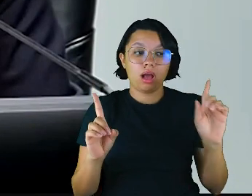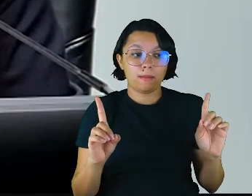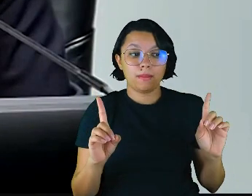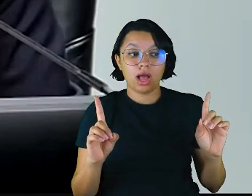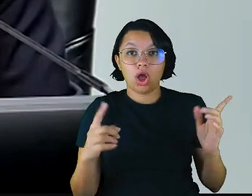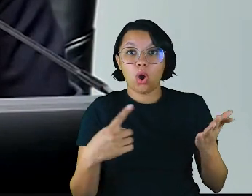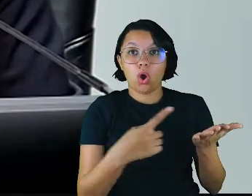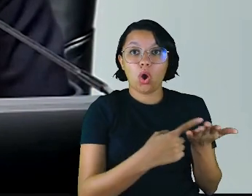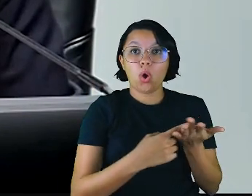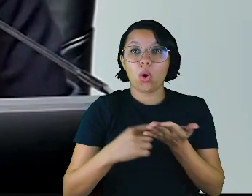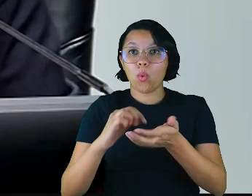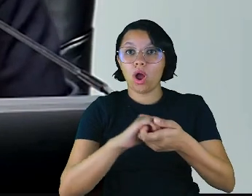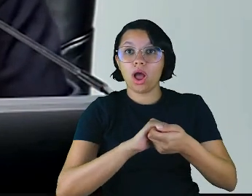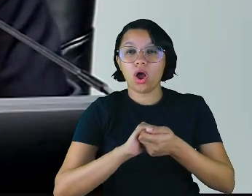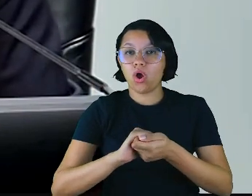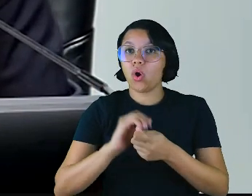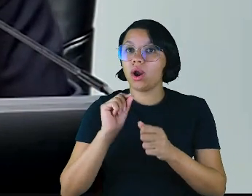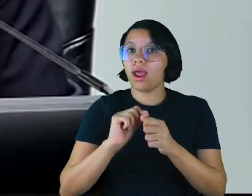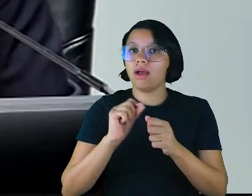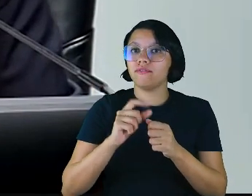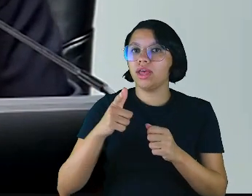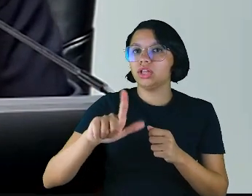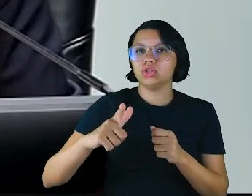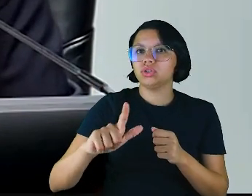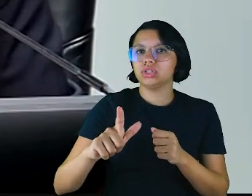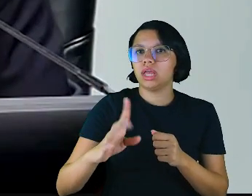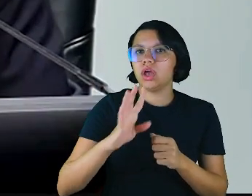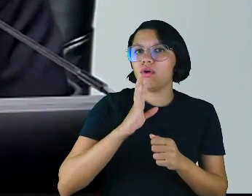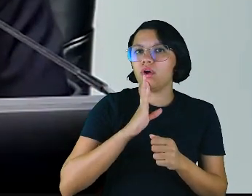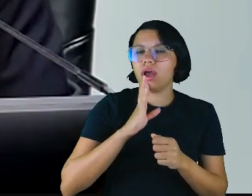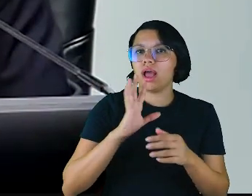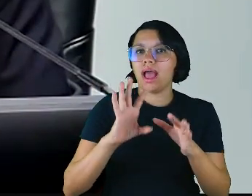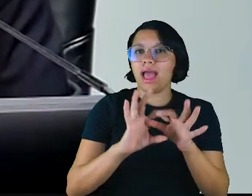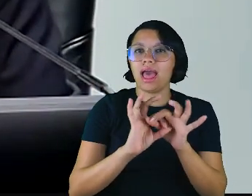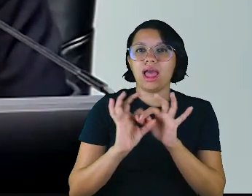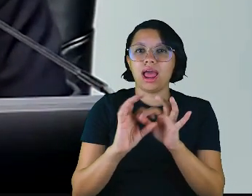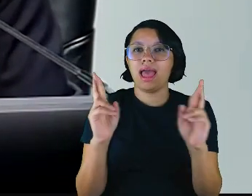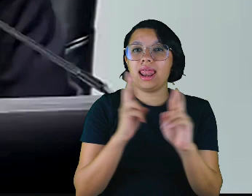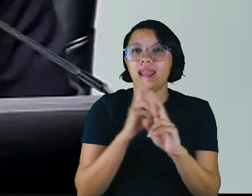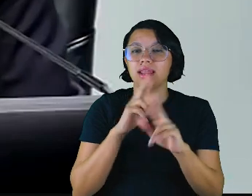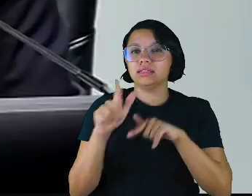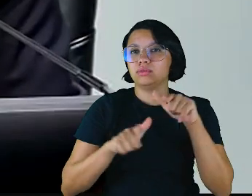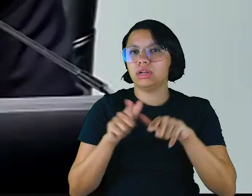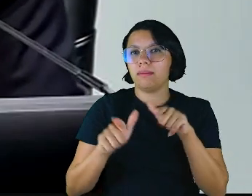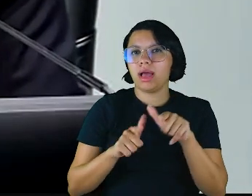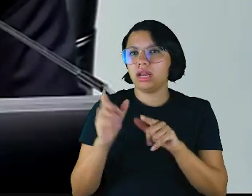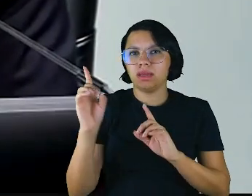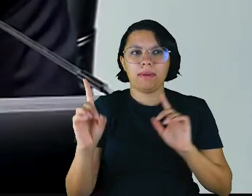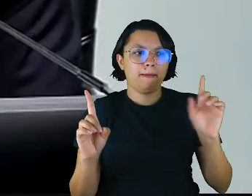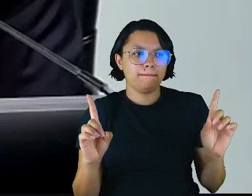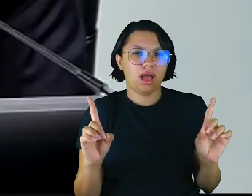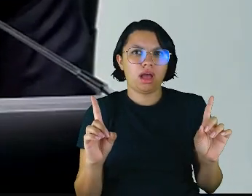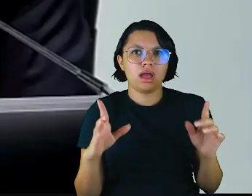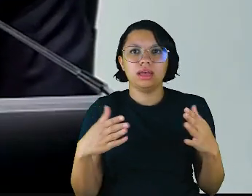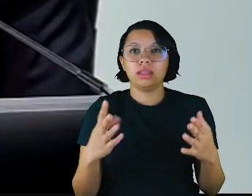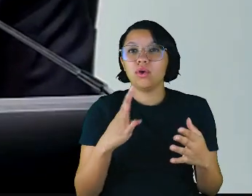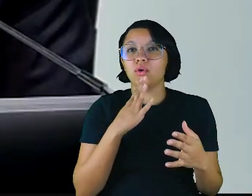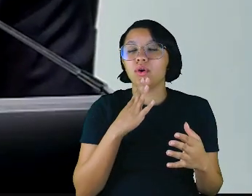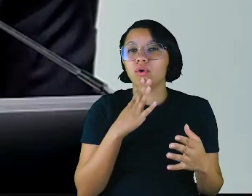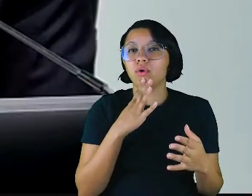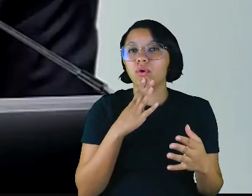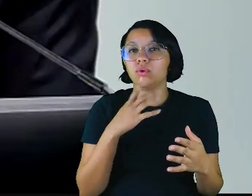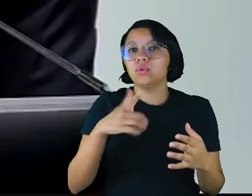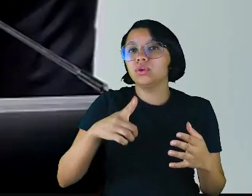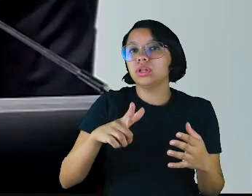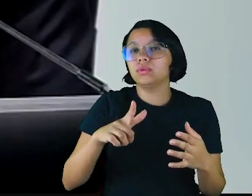o acordo é feito sem reconhecimento de vínculo empregatício entre as partes, né? Ou seja, então se